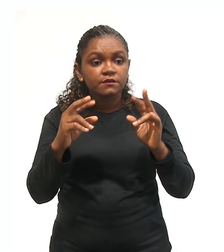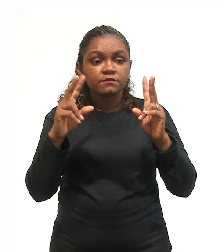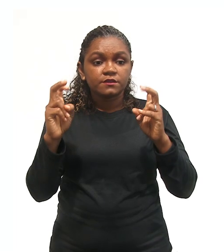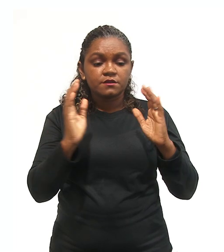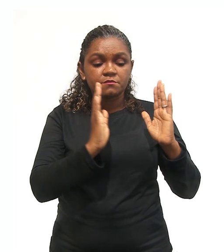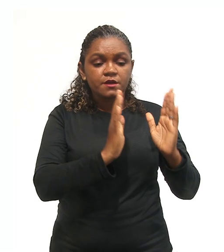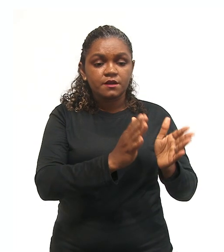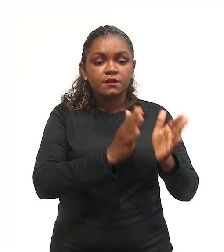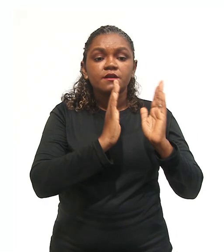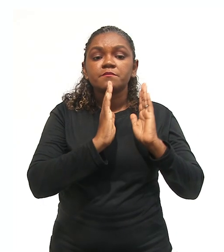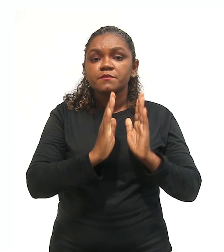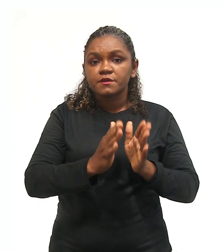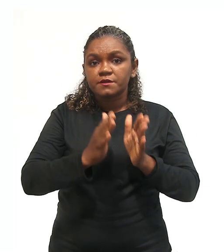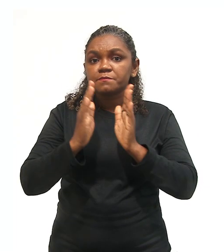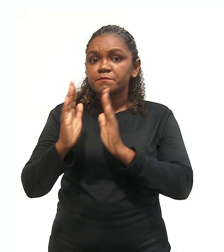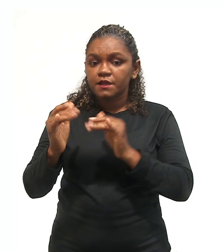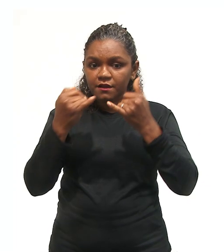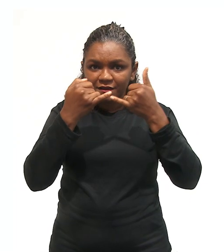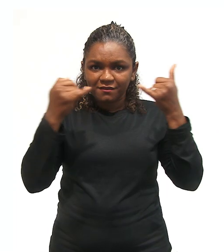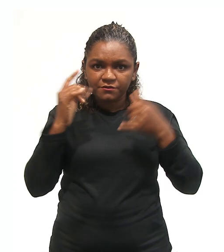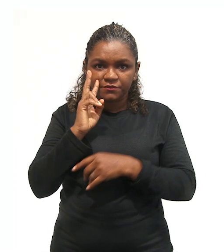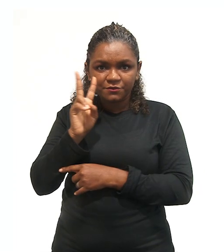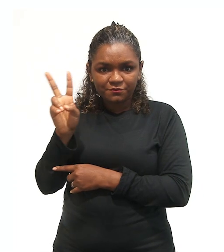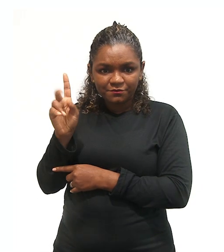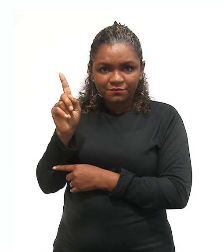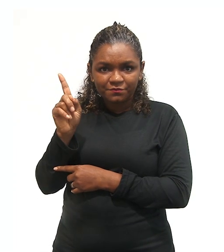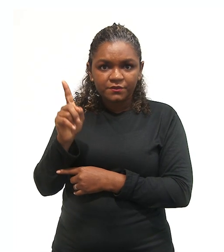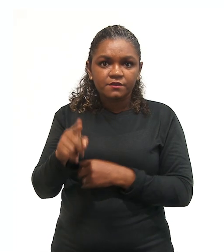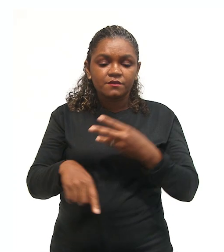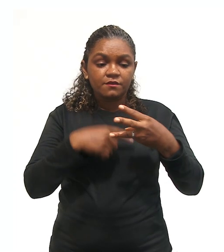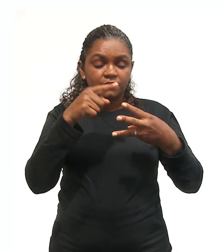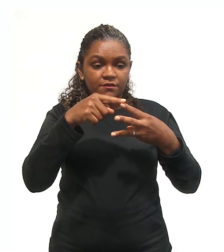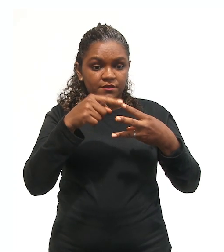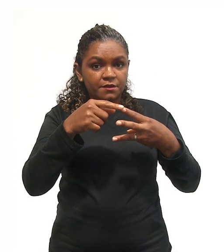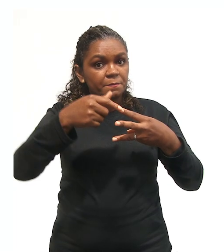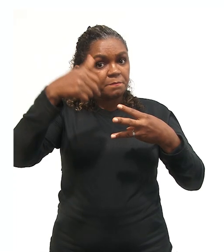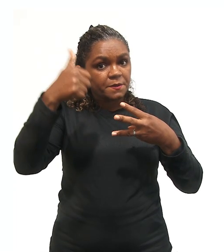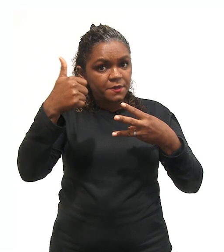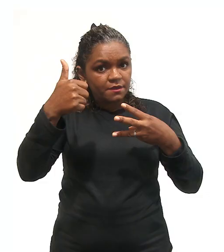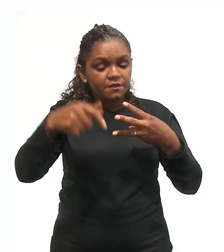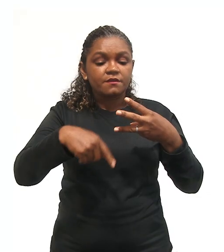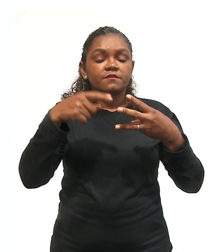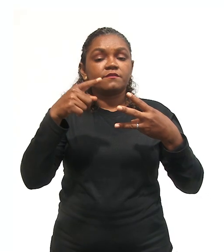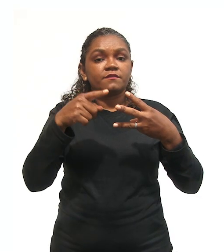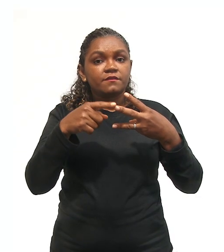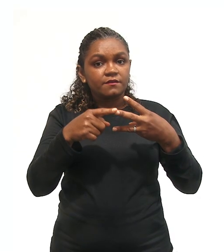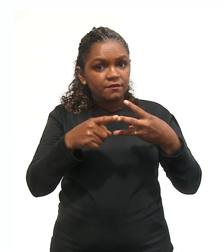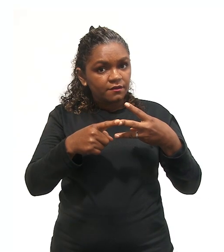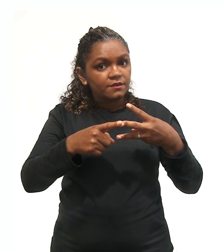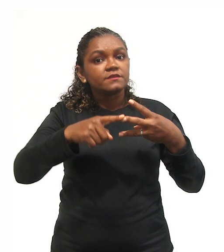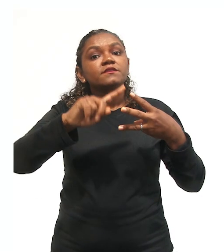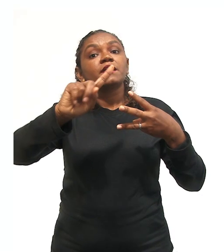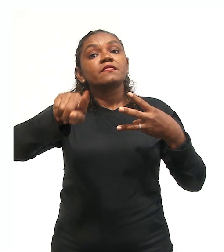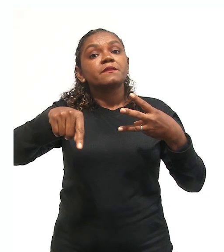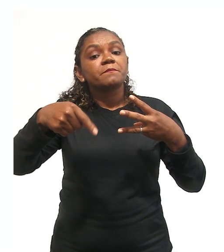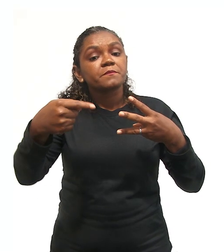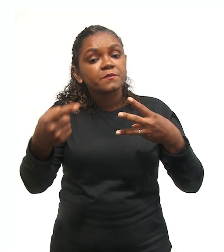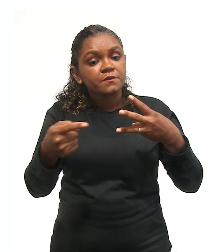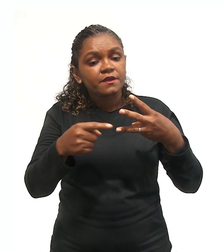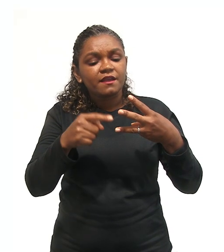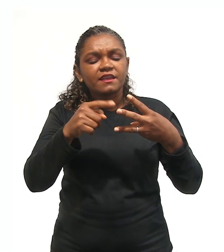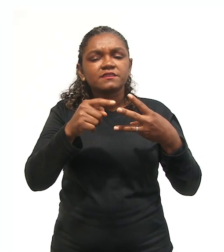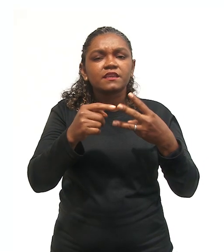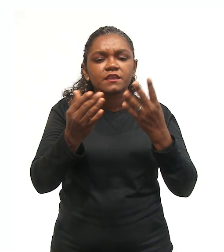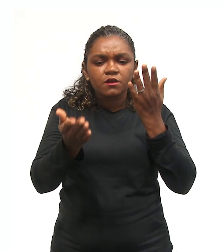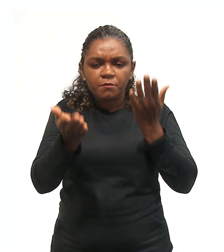ordem cronológica. Então, a gente tem a dissolução, depois tem a liquidação, que é aquela fase de